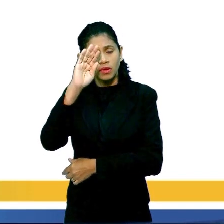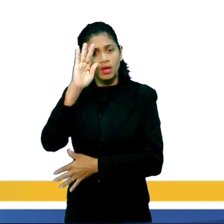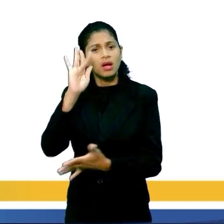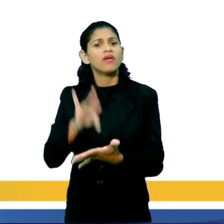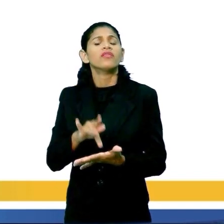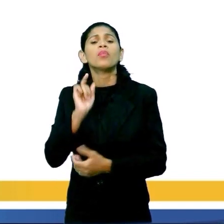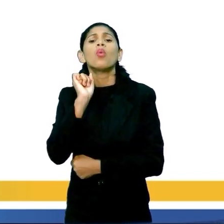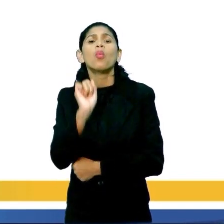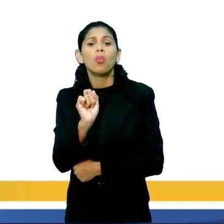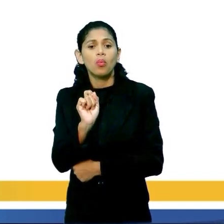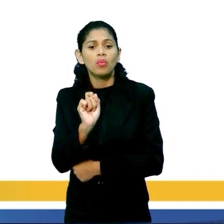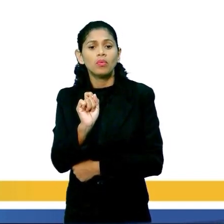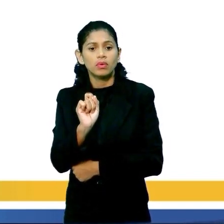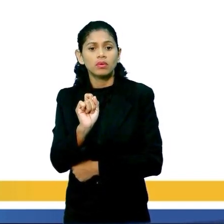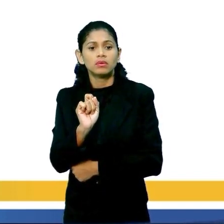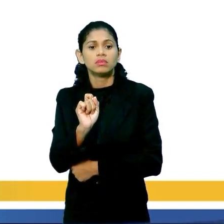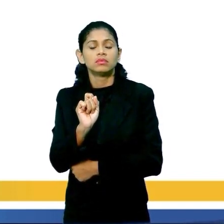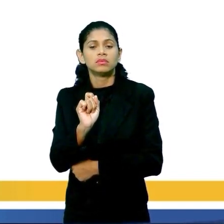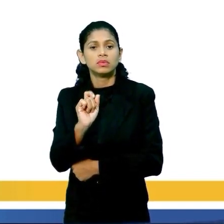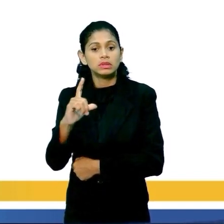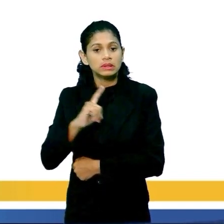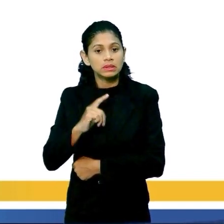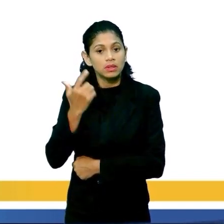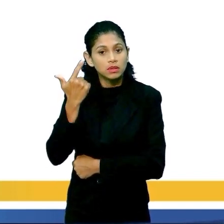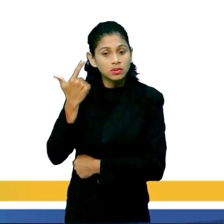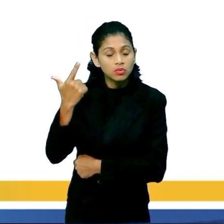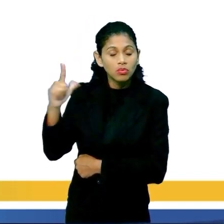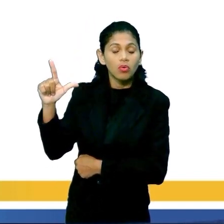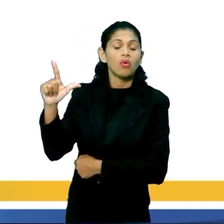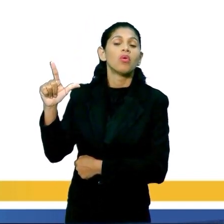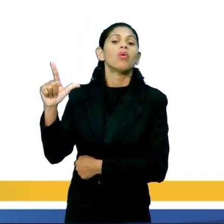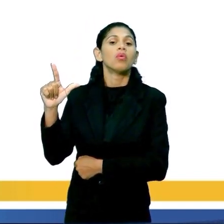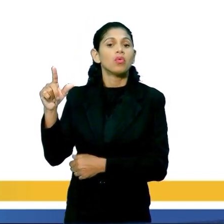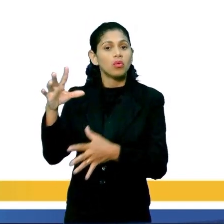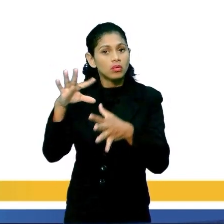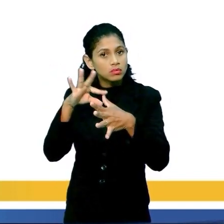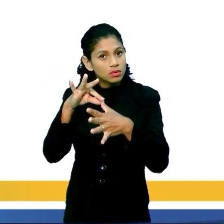mantém na outras redes né ou seja ele apesar de ter